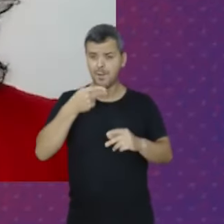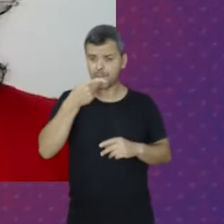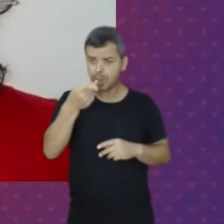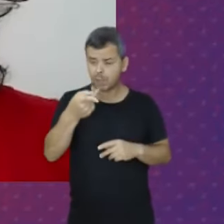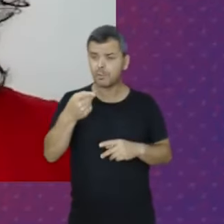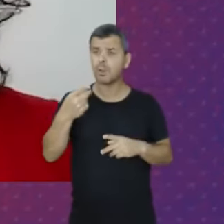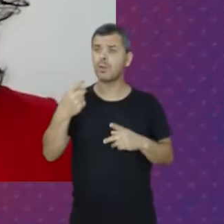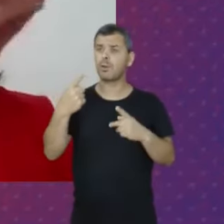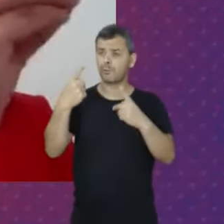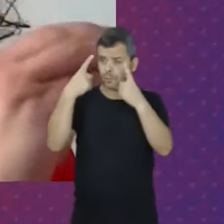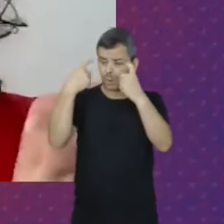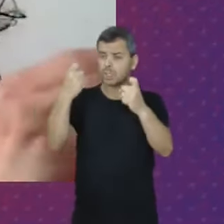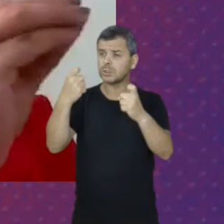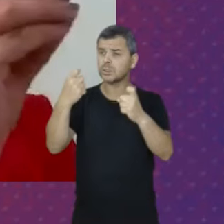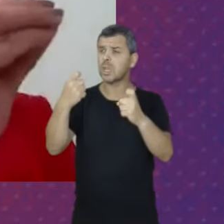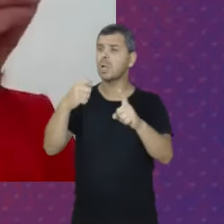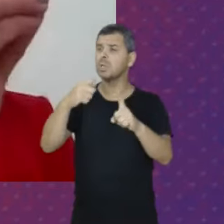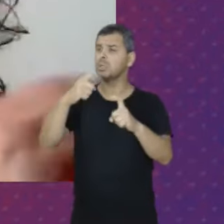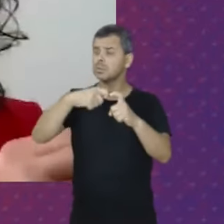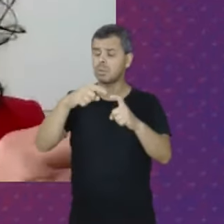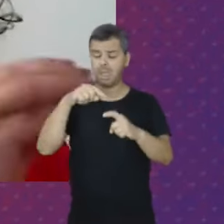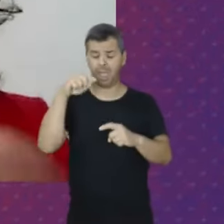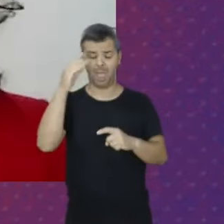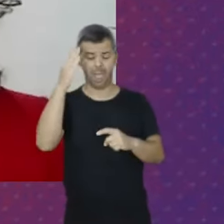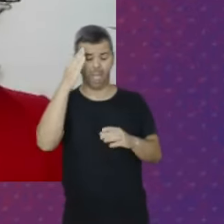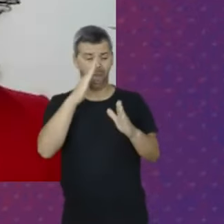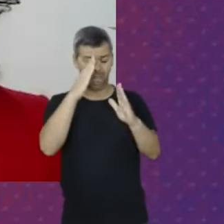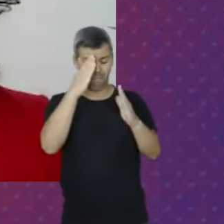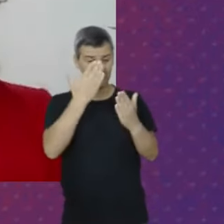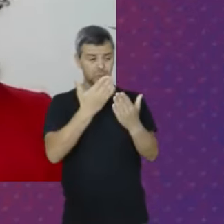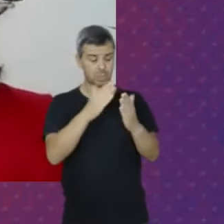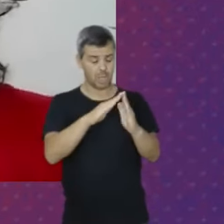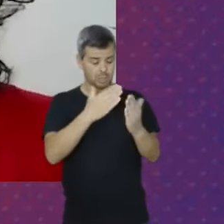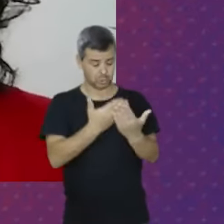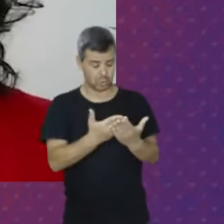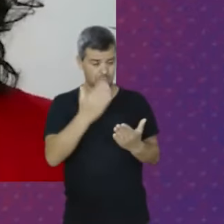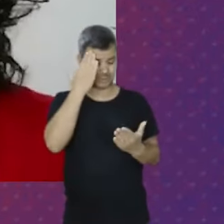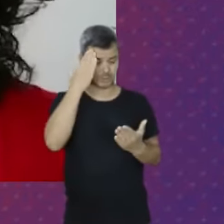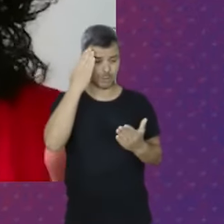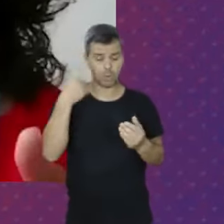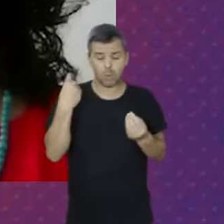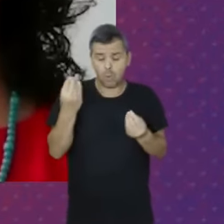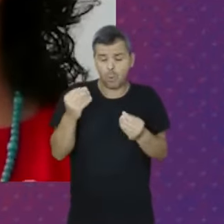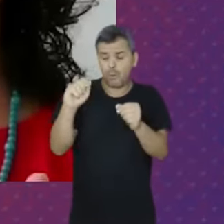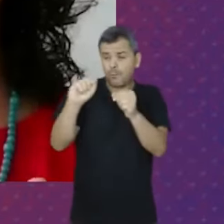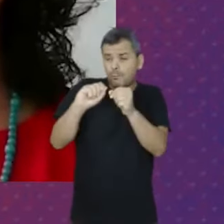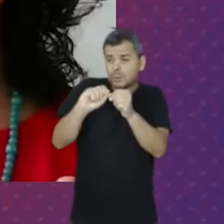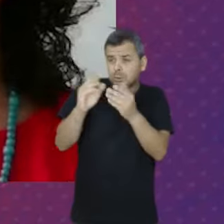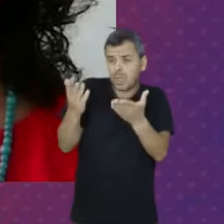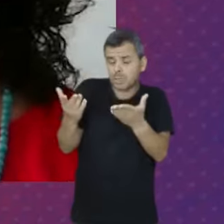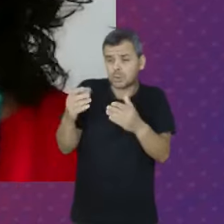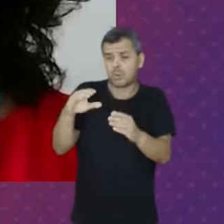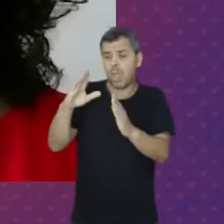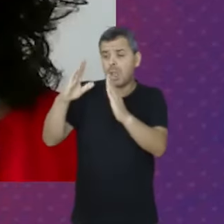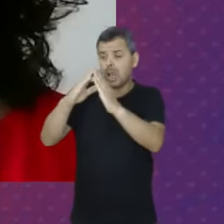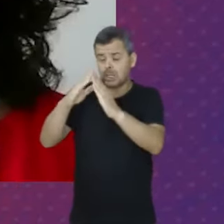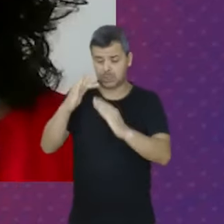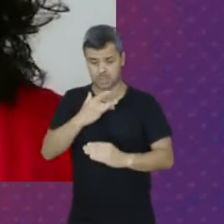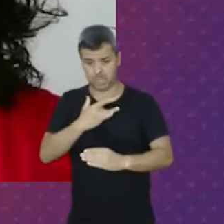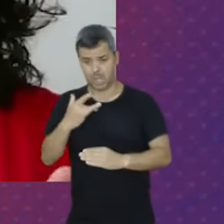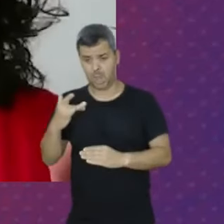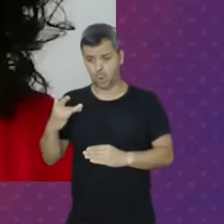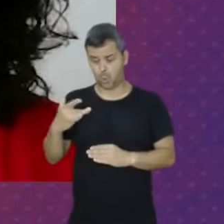foi sofrida, a escola sabe como encaminhar. Se chegou lá na UBS, a